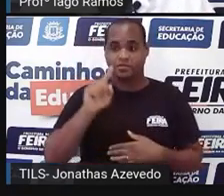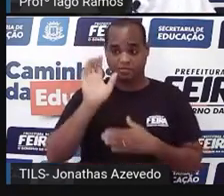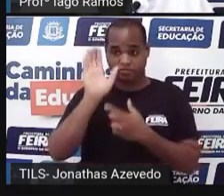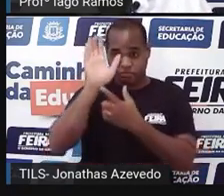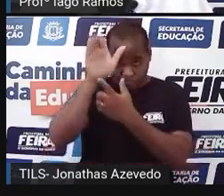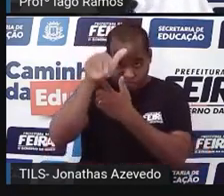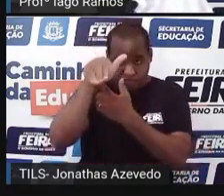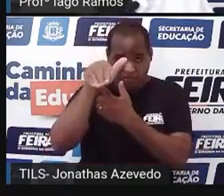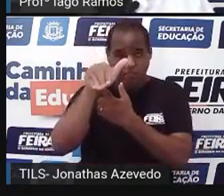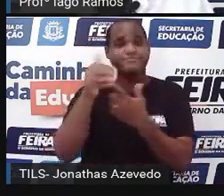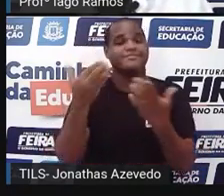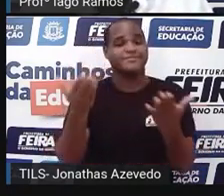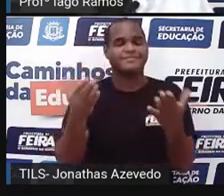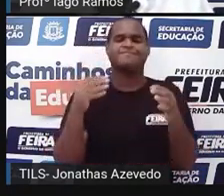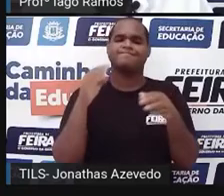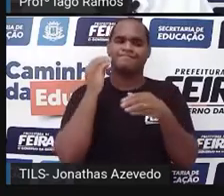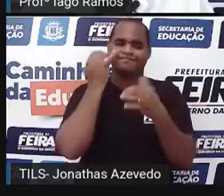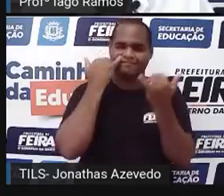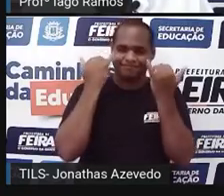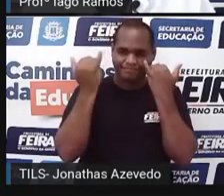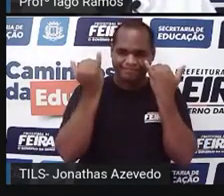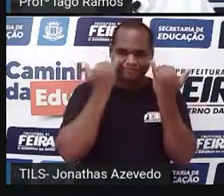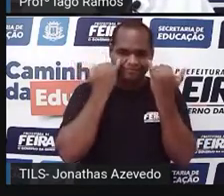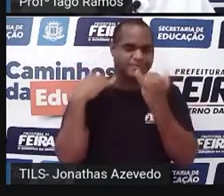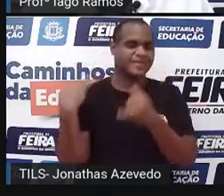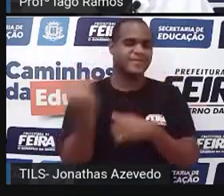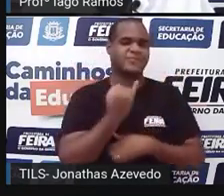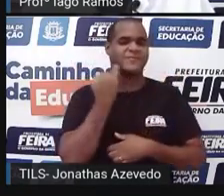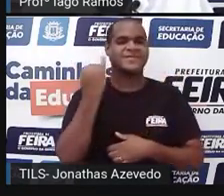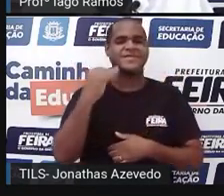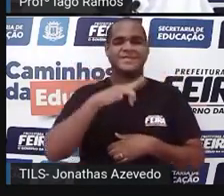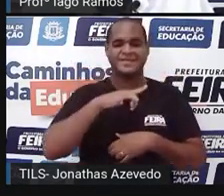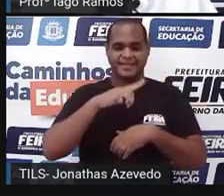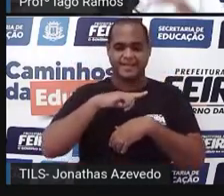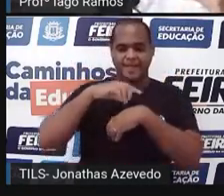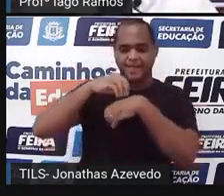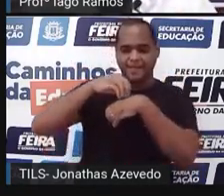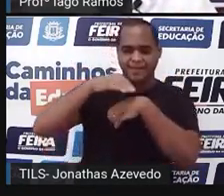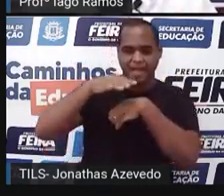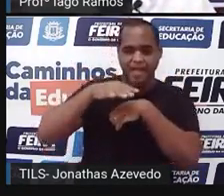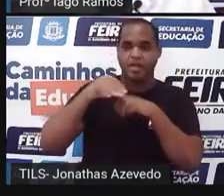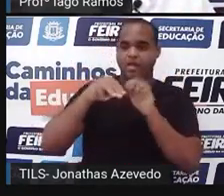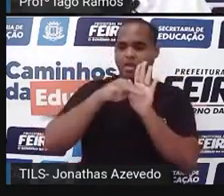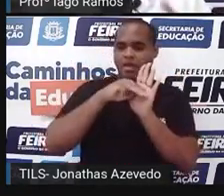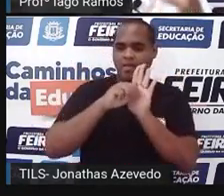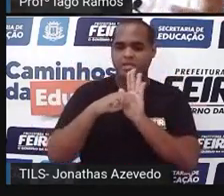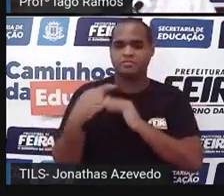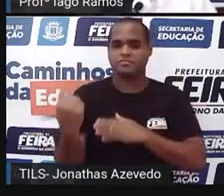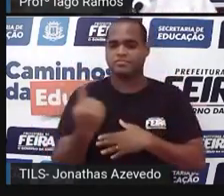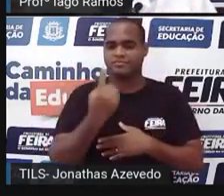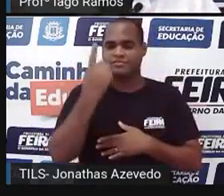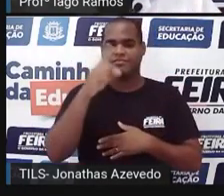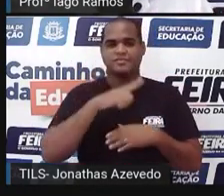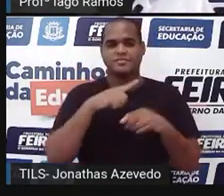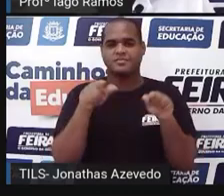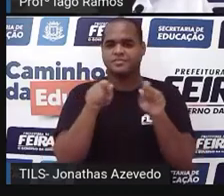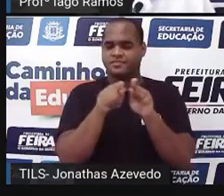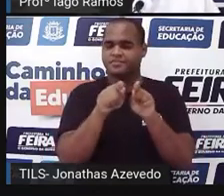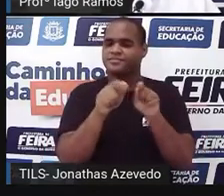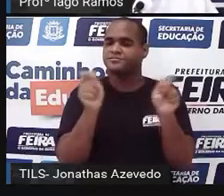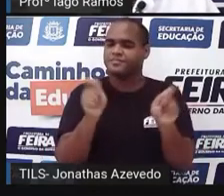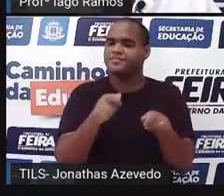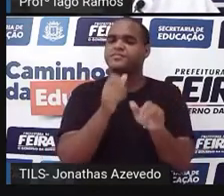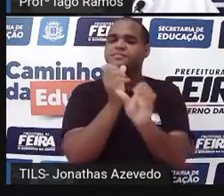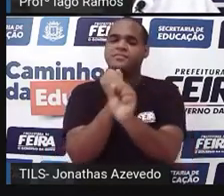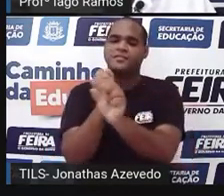basquete é uma informação é importante essa média de alturas e essa média é